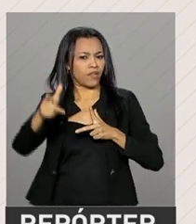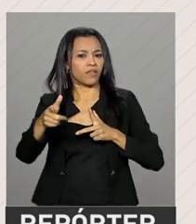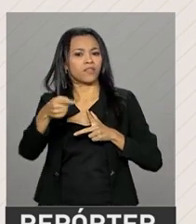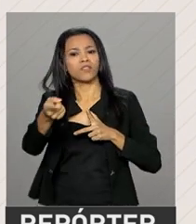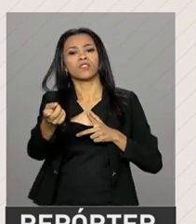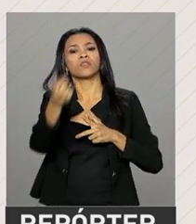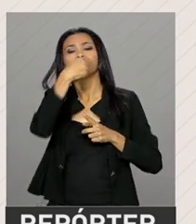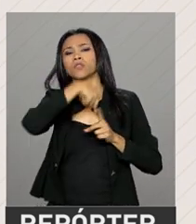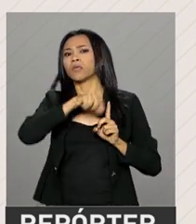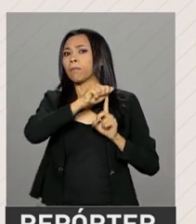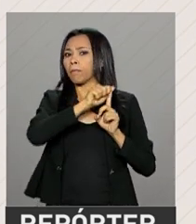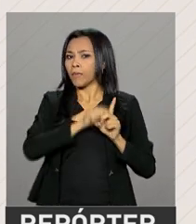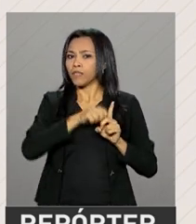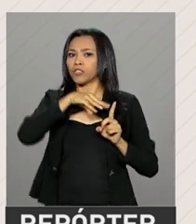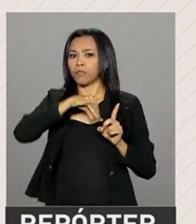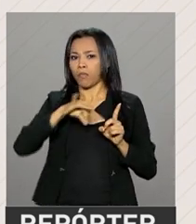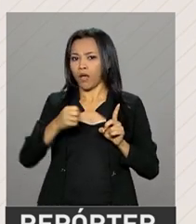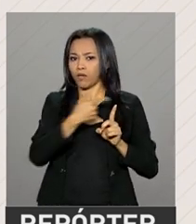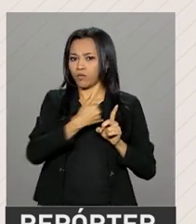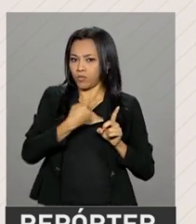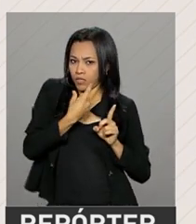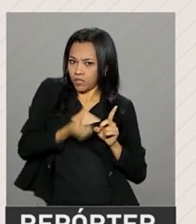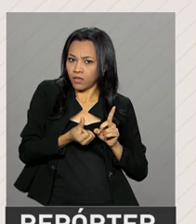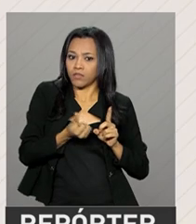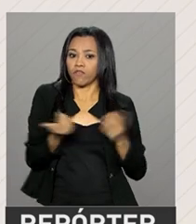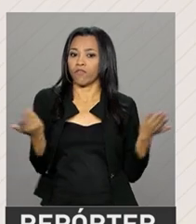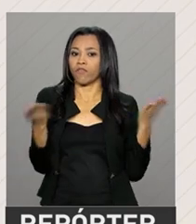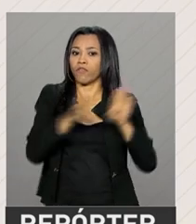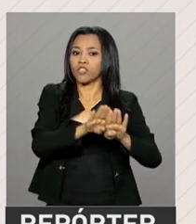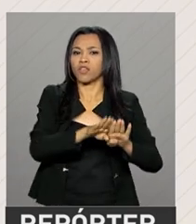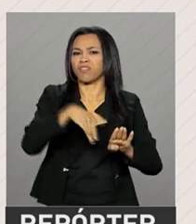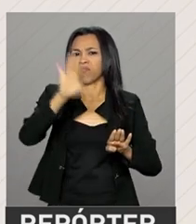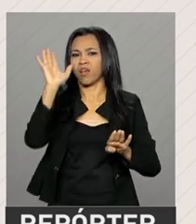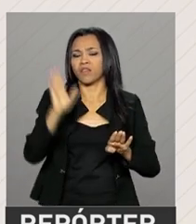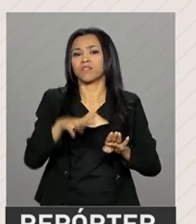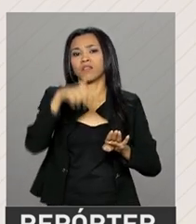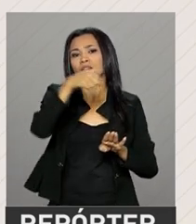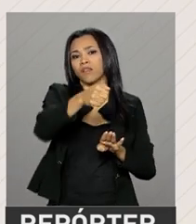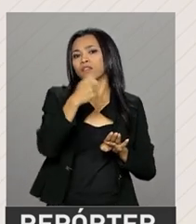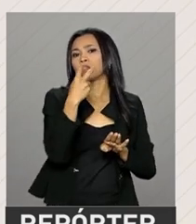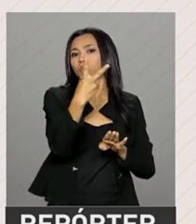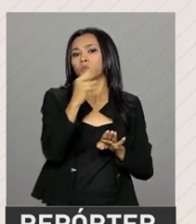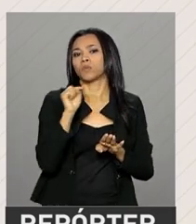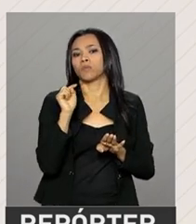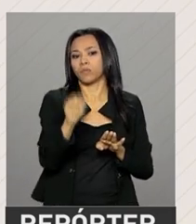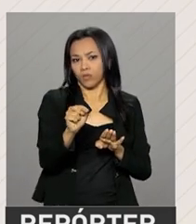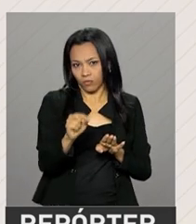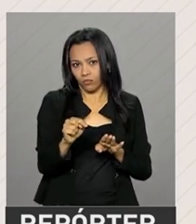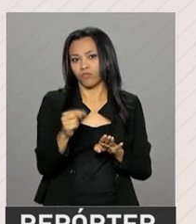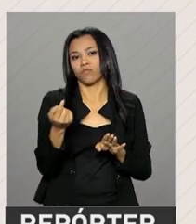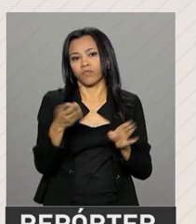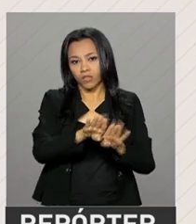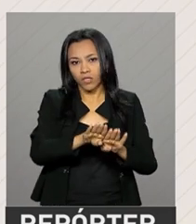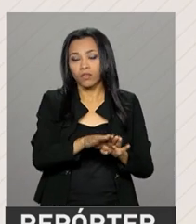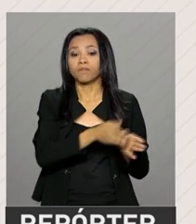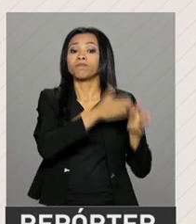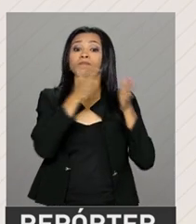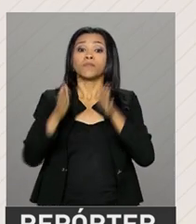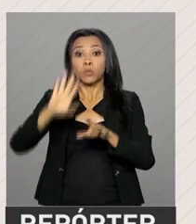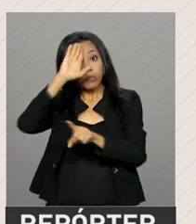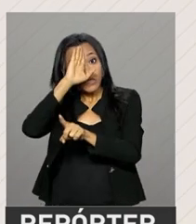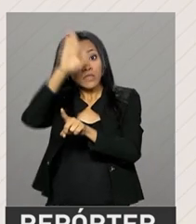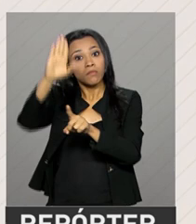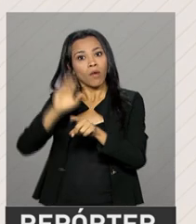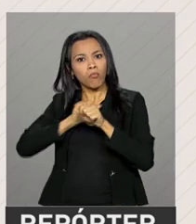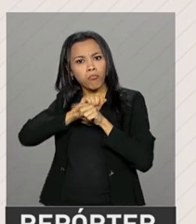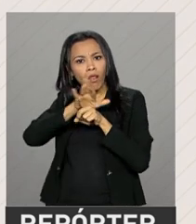obtido em Maio de 2016 quando foram fechados mais de 72.000 postos O Carro Chefe da geração de